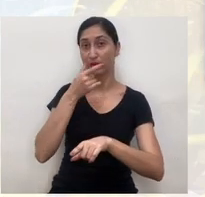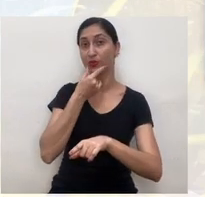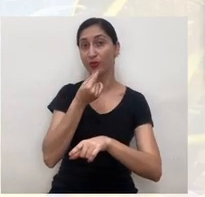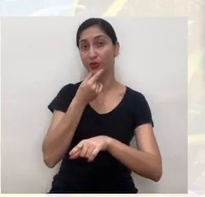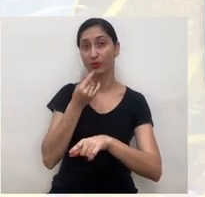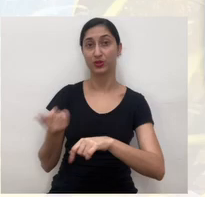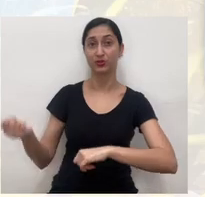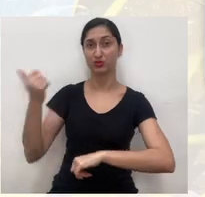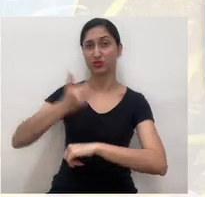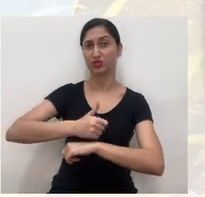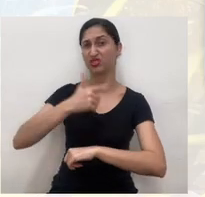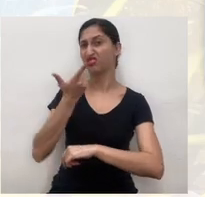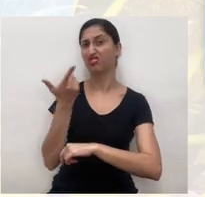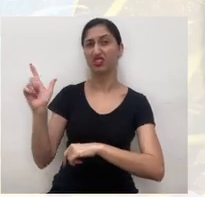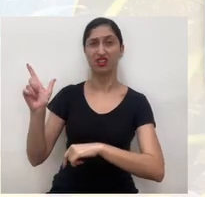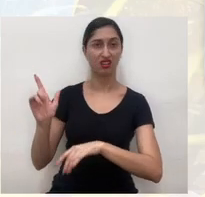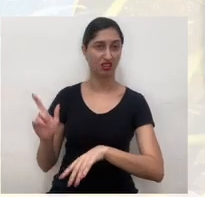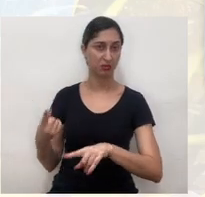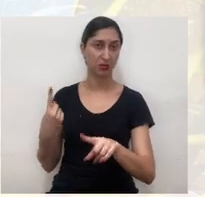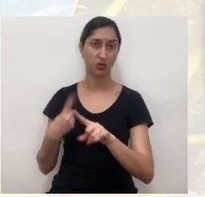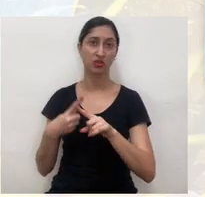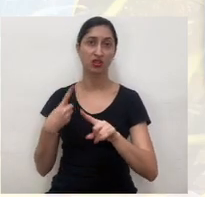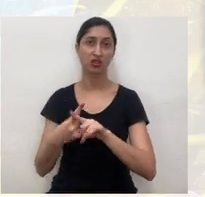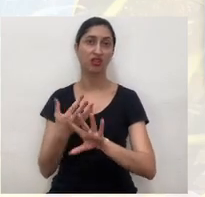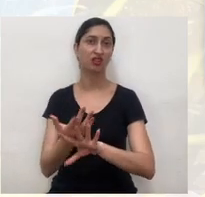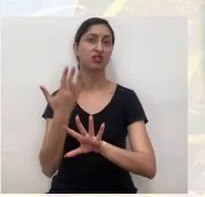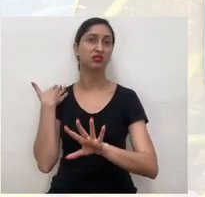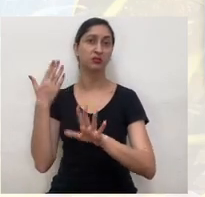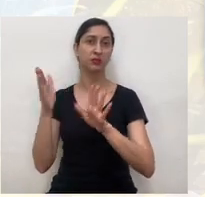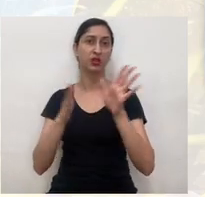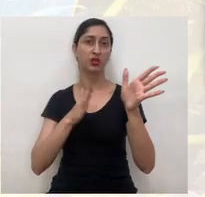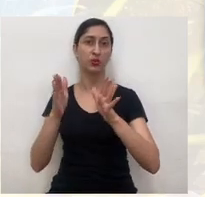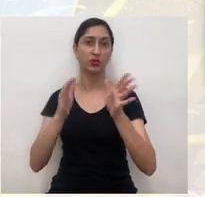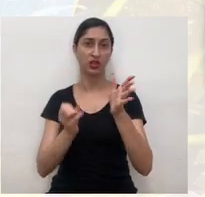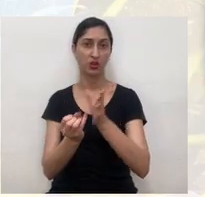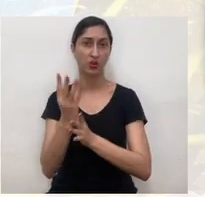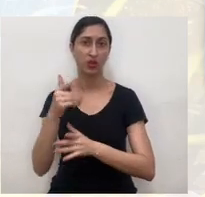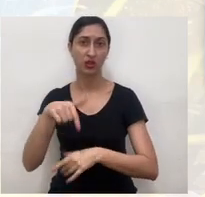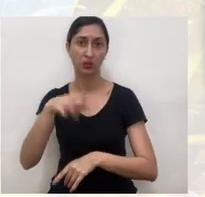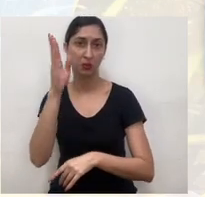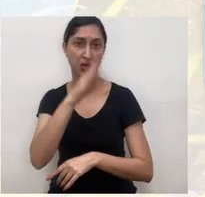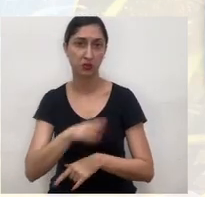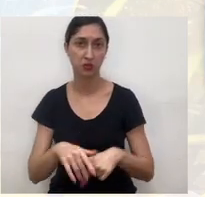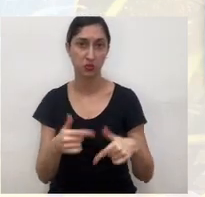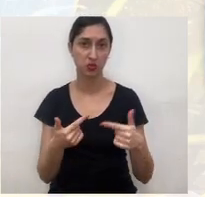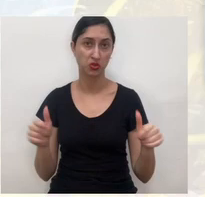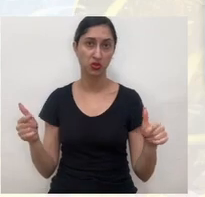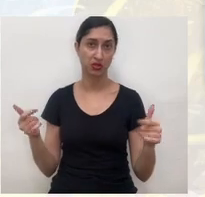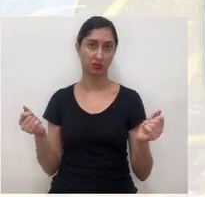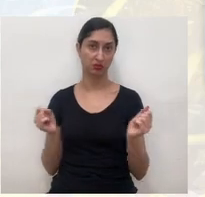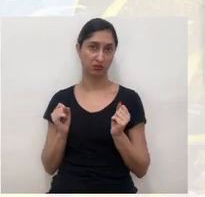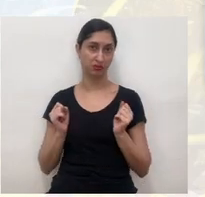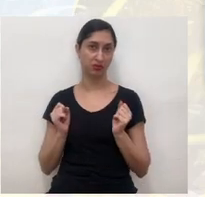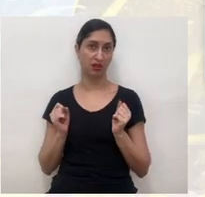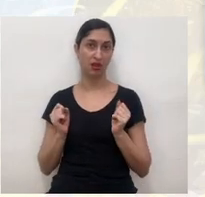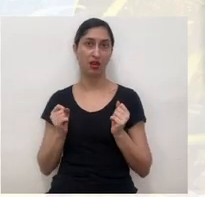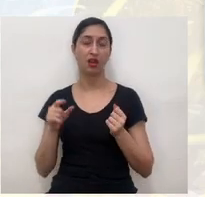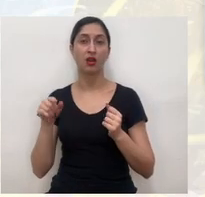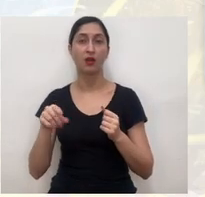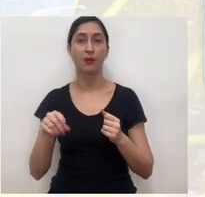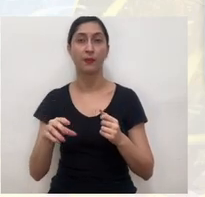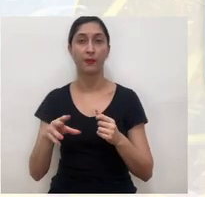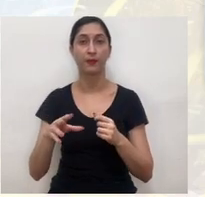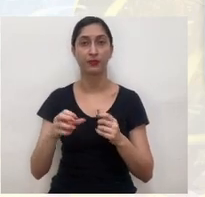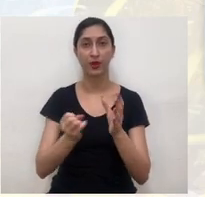nem existia na época que o jardim foi feito, não existia no Brasil. É uma planta introduzida no Brasil